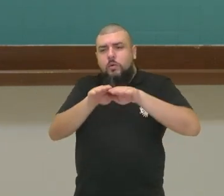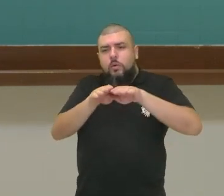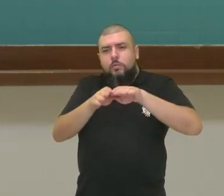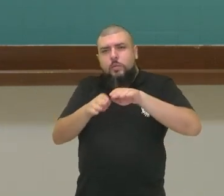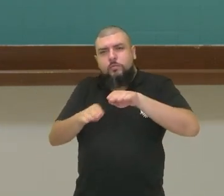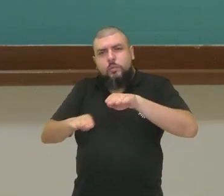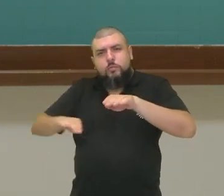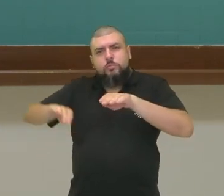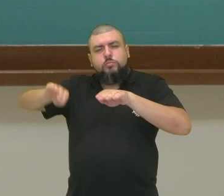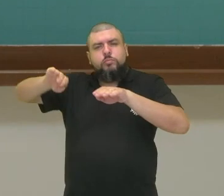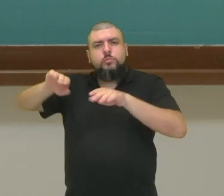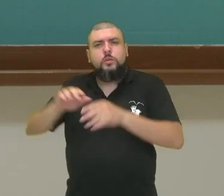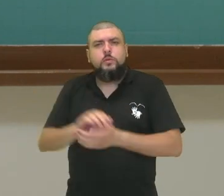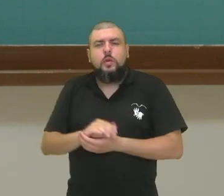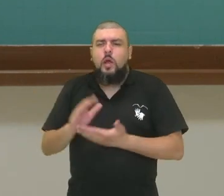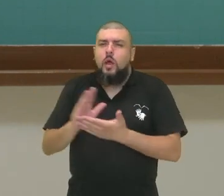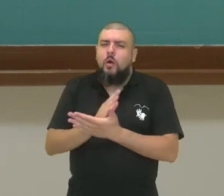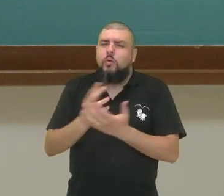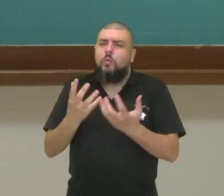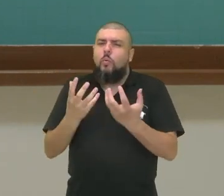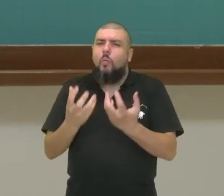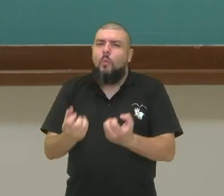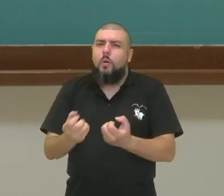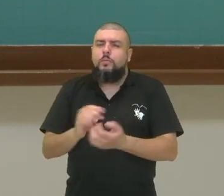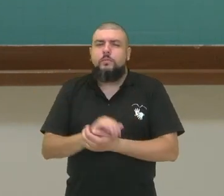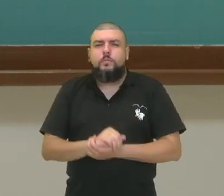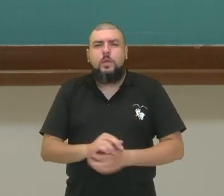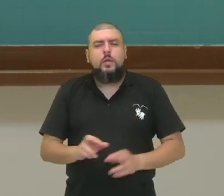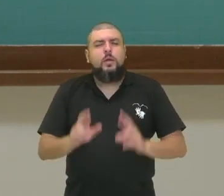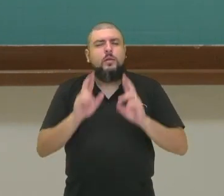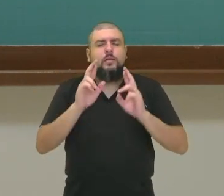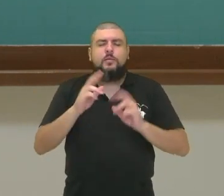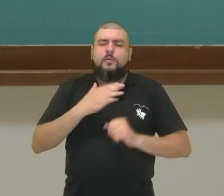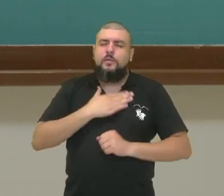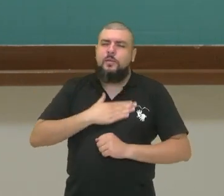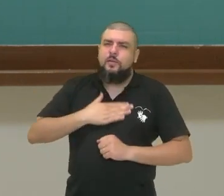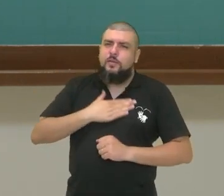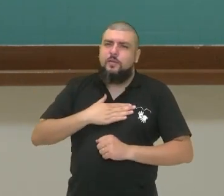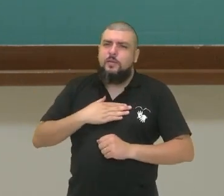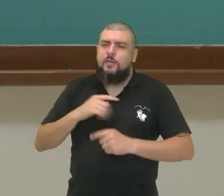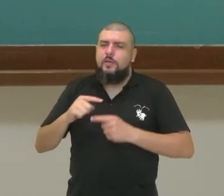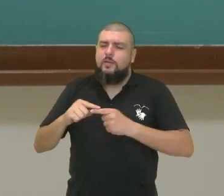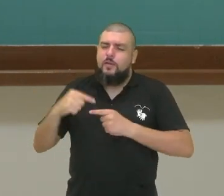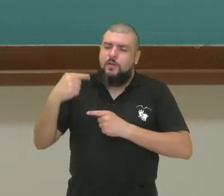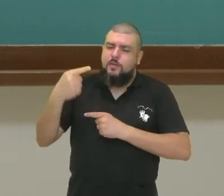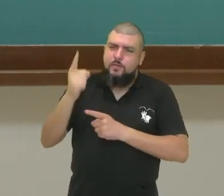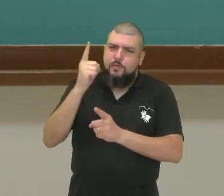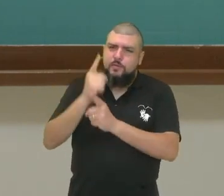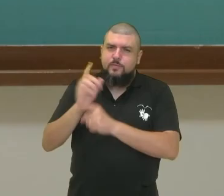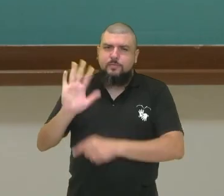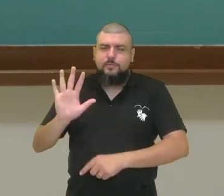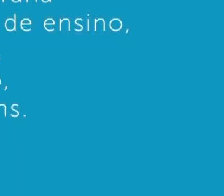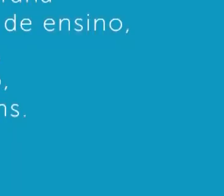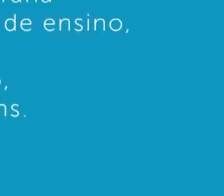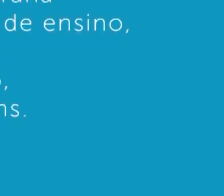ali do deserto do Kalahari, ok? Então, espero que vocês tenham gostado desta aula. Até o nosso próximo encontro.